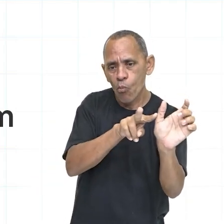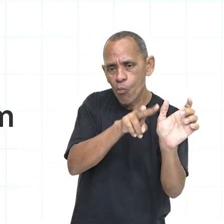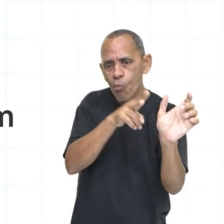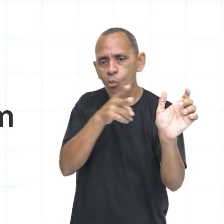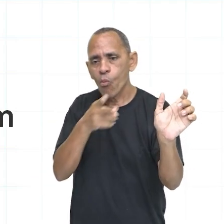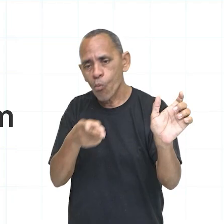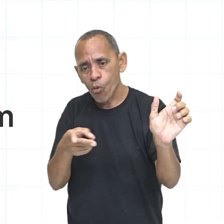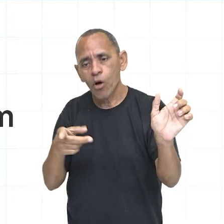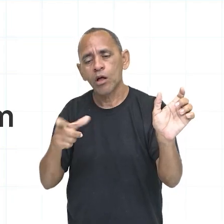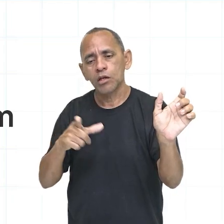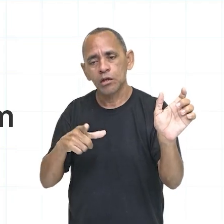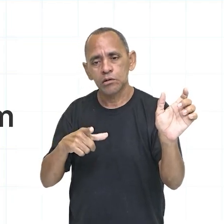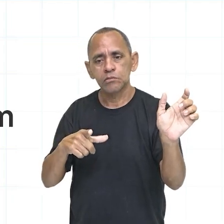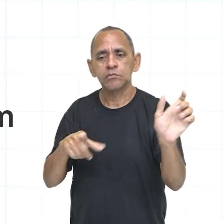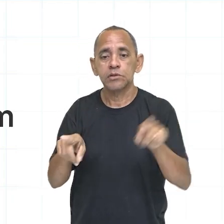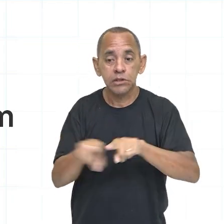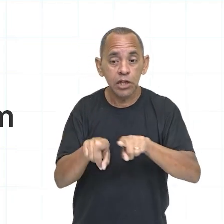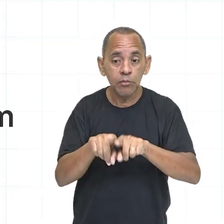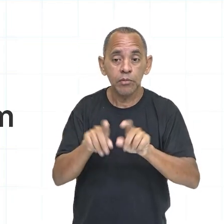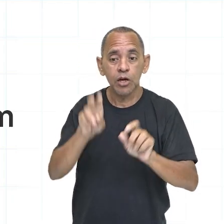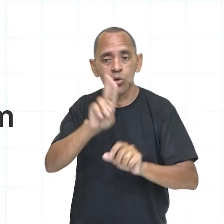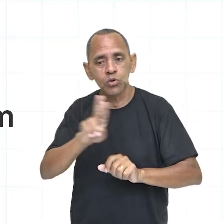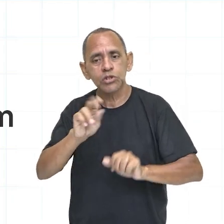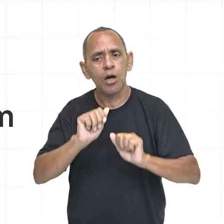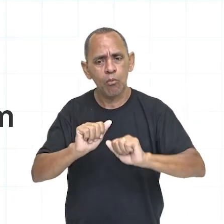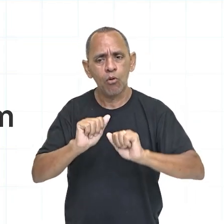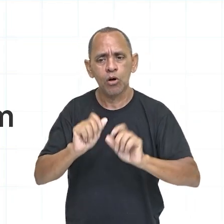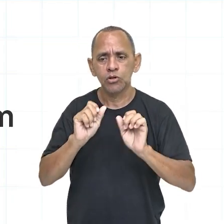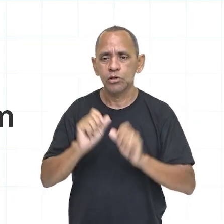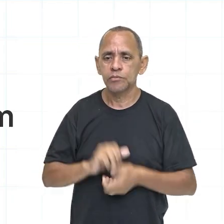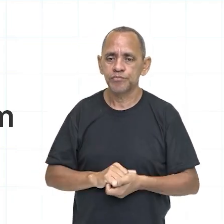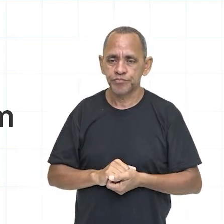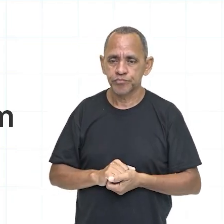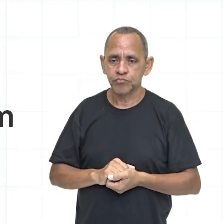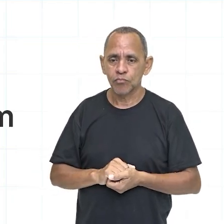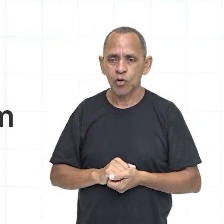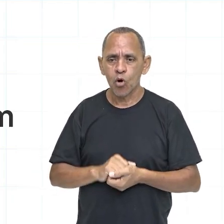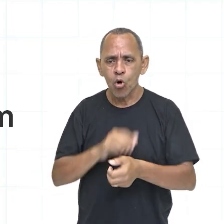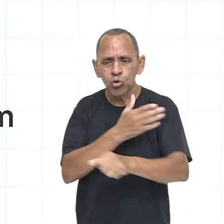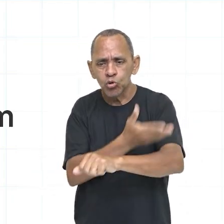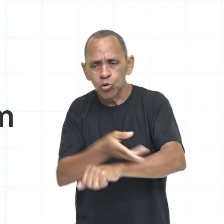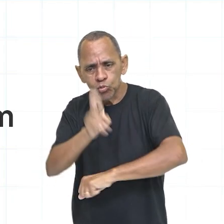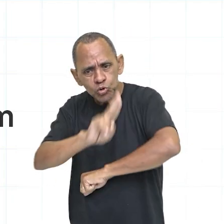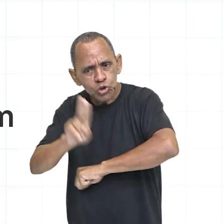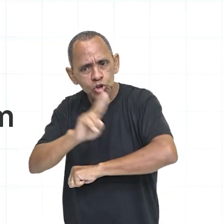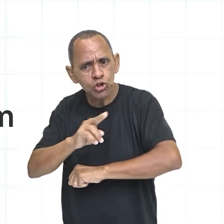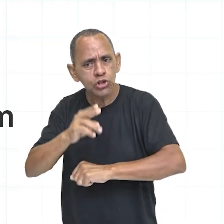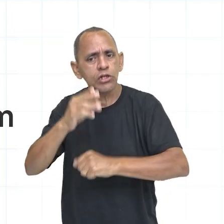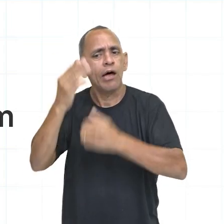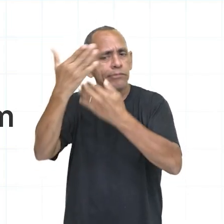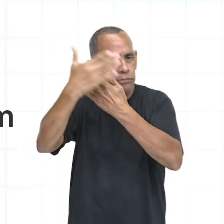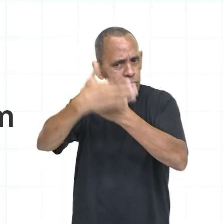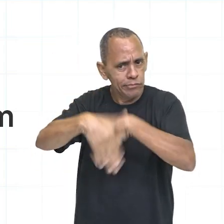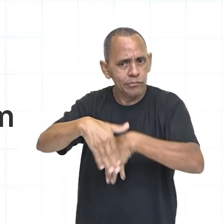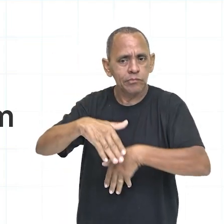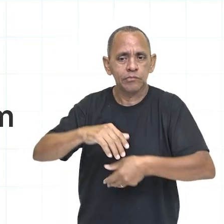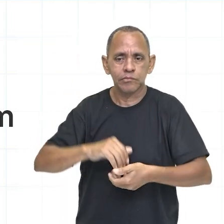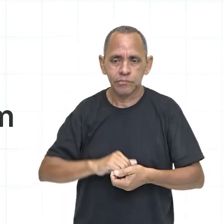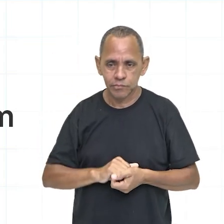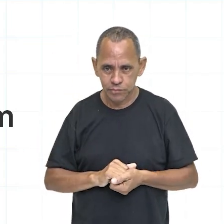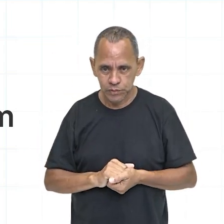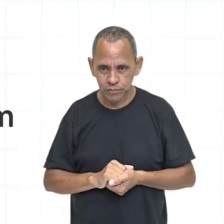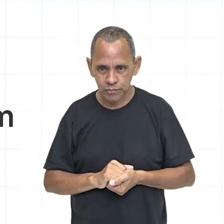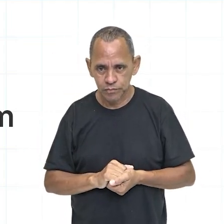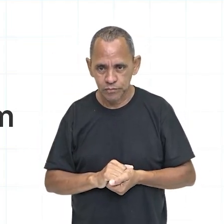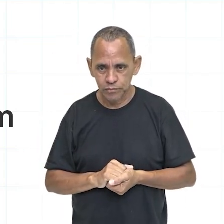Nevertheless. Tomem cuidado com esse nevertheless. Eu costumo utilizar muito nessas provas, né, externas. Então, o que